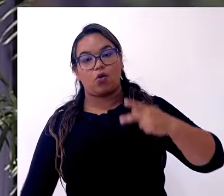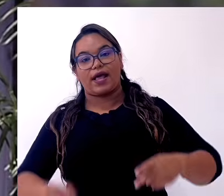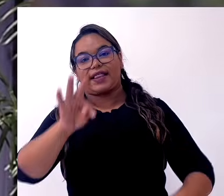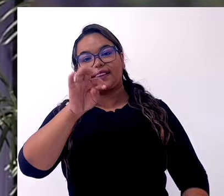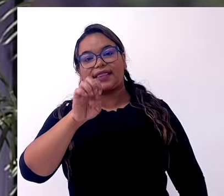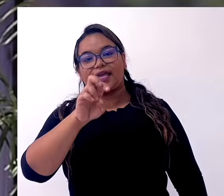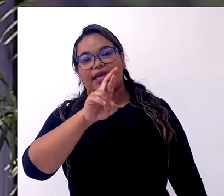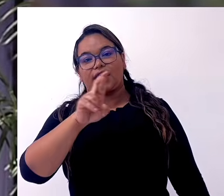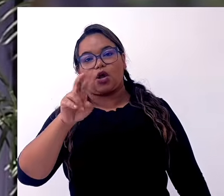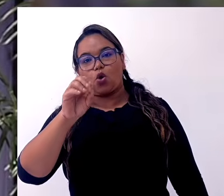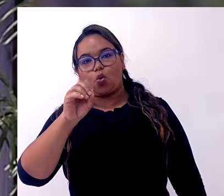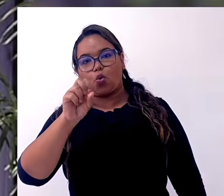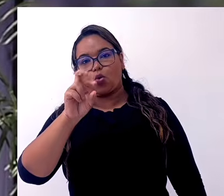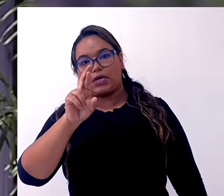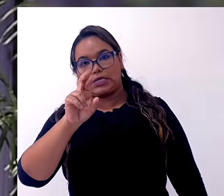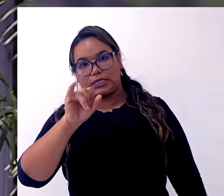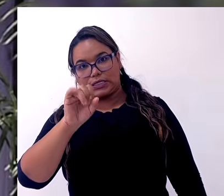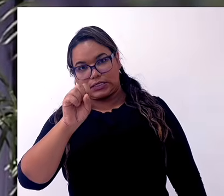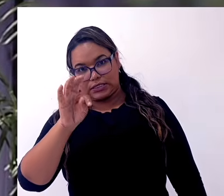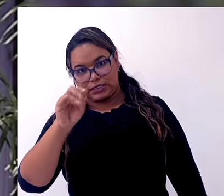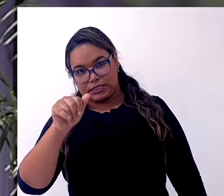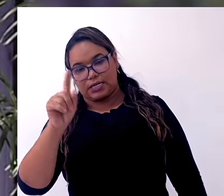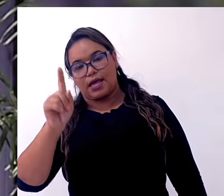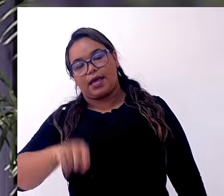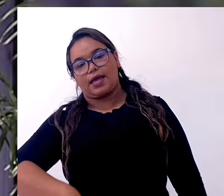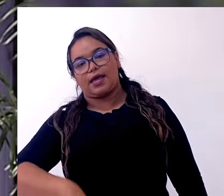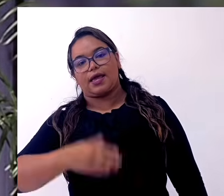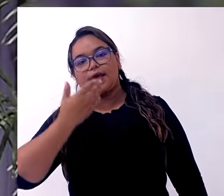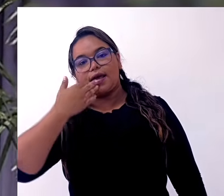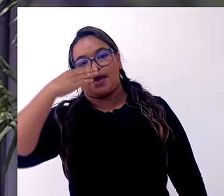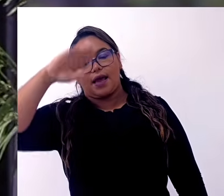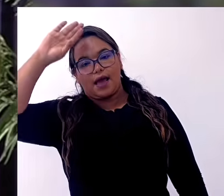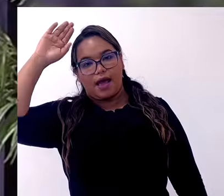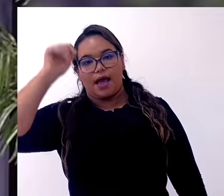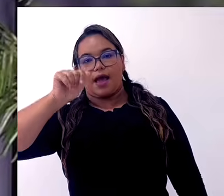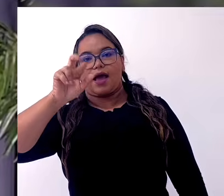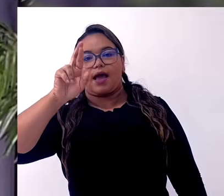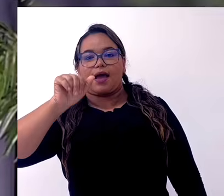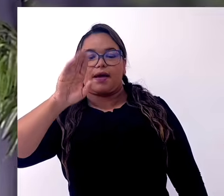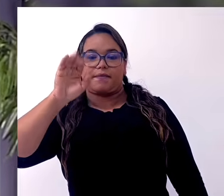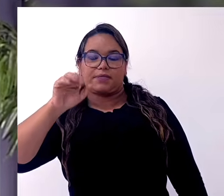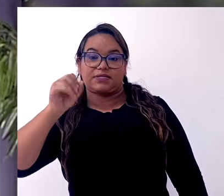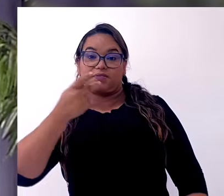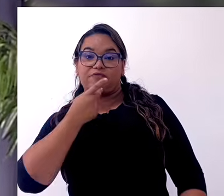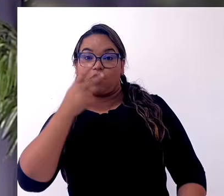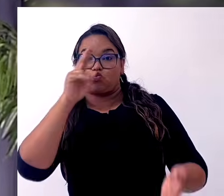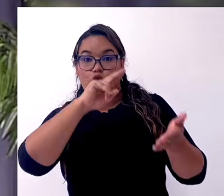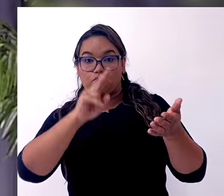disputado. E então, eu não vou fazer nenhum julgamento, porque eu não estava lá.